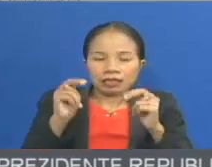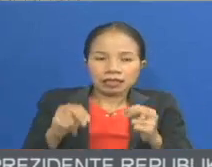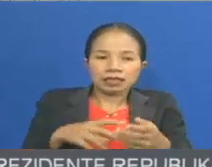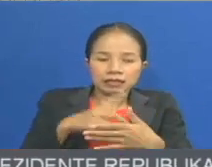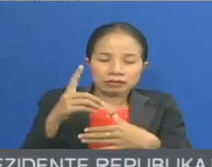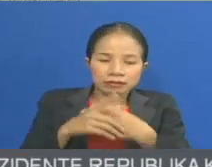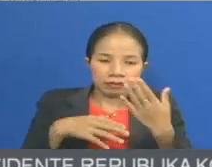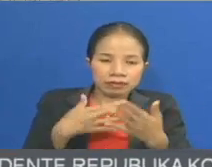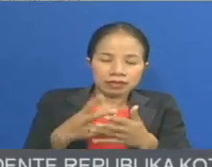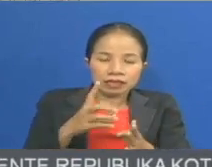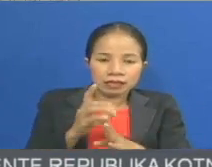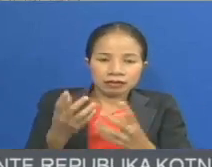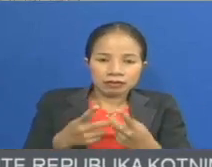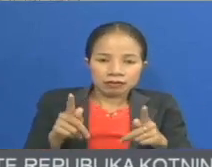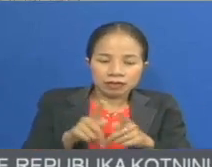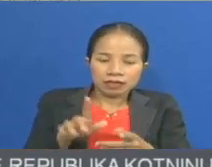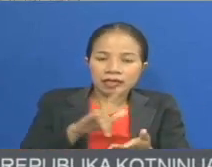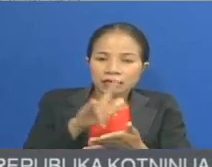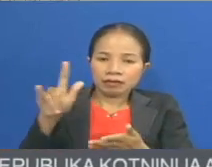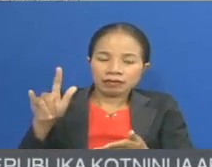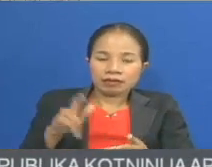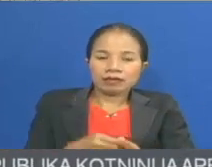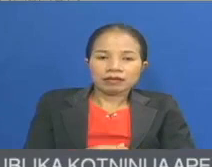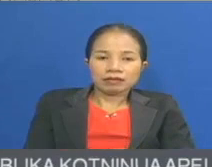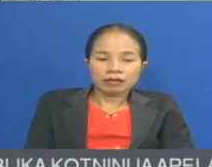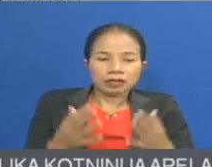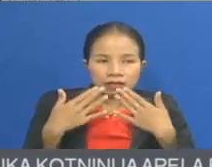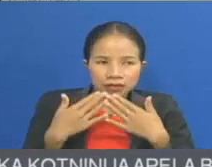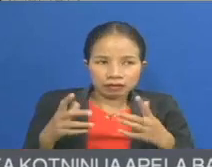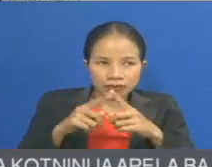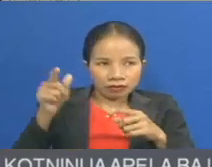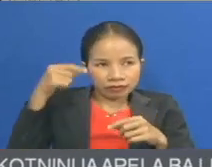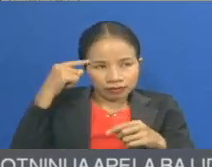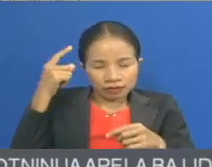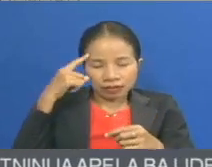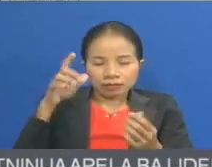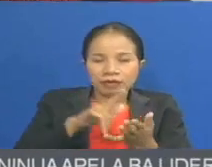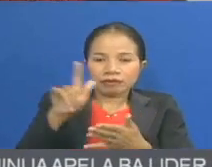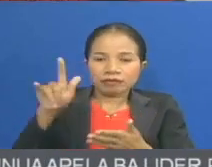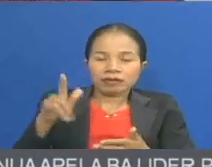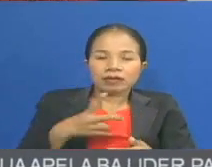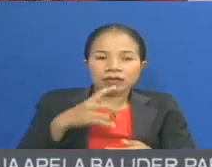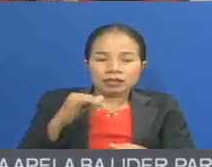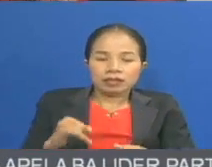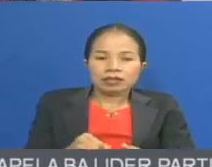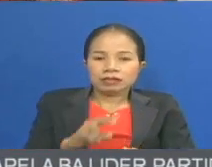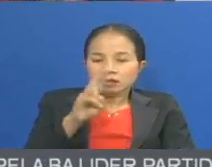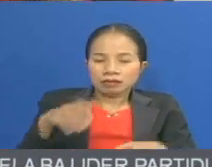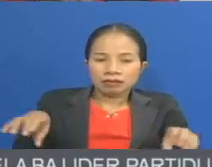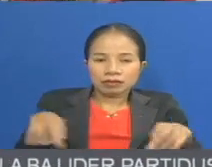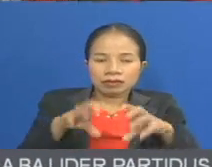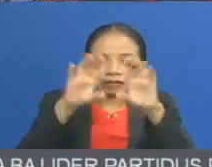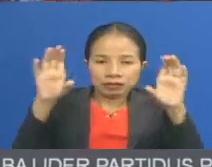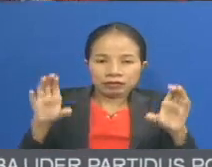dia. Diretor empresa Aerodili, Lourenço de Oliveira, agradece ao governo. Também Aerodili, sei beneficiário da certificação com